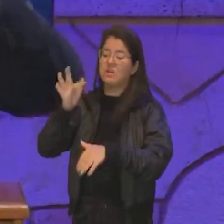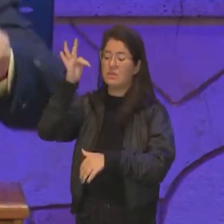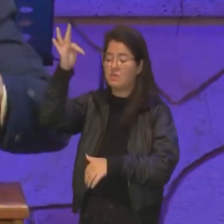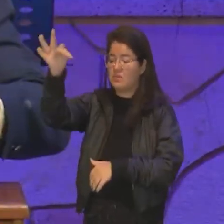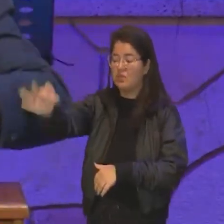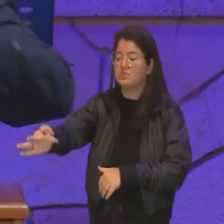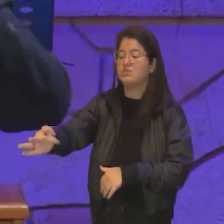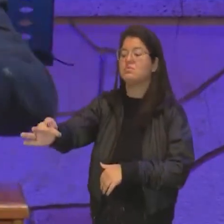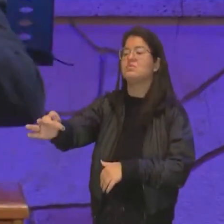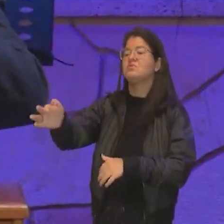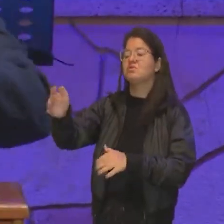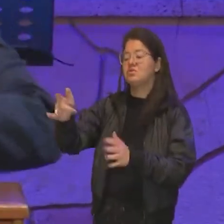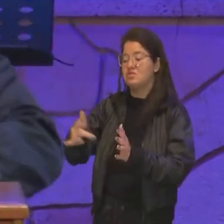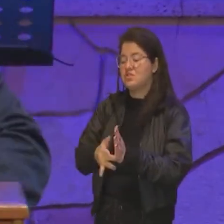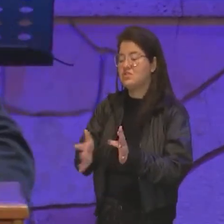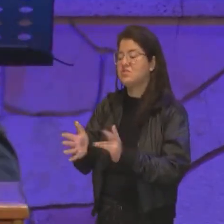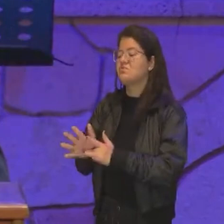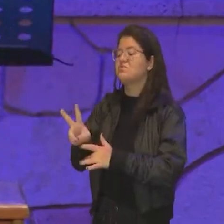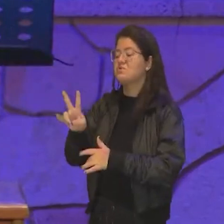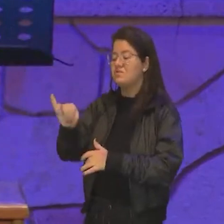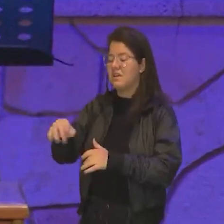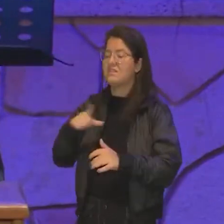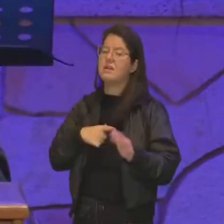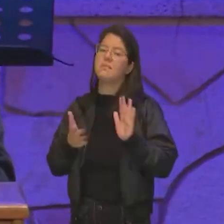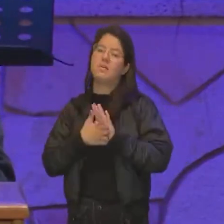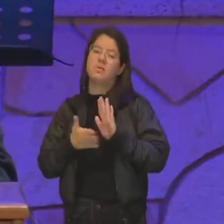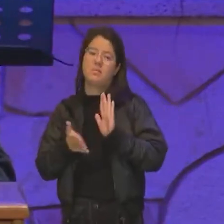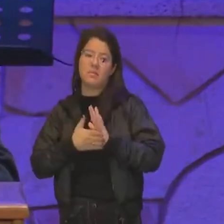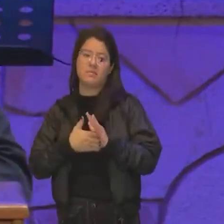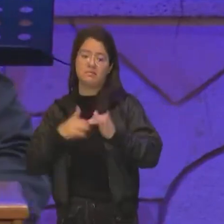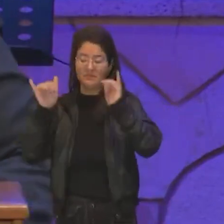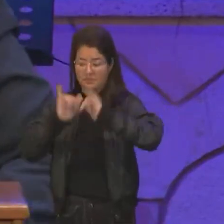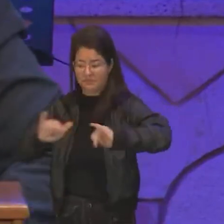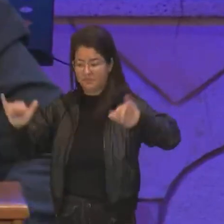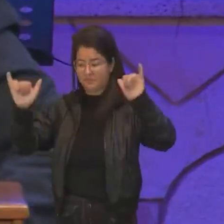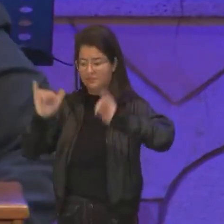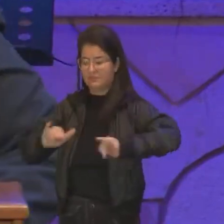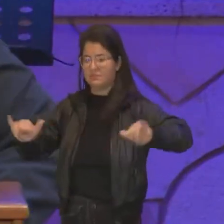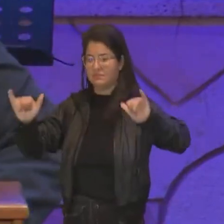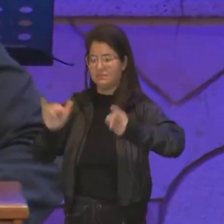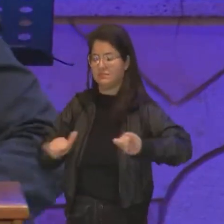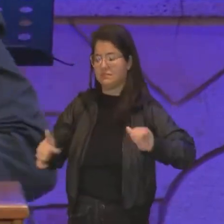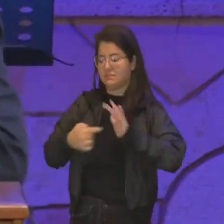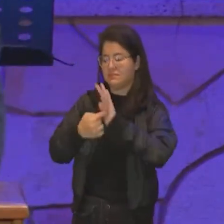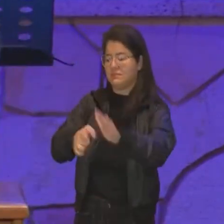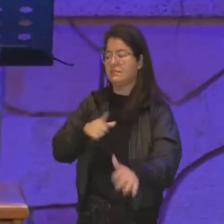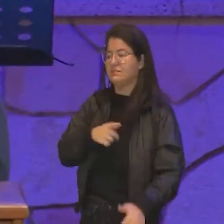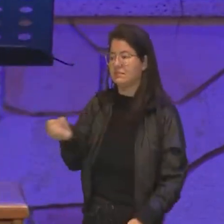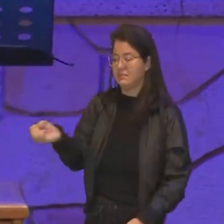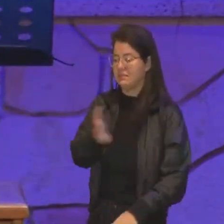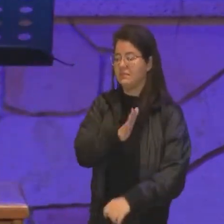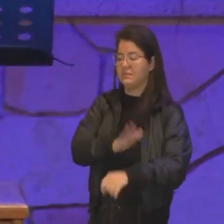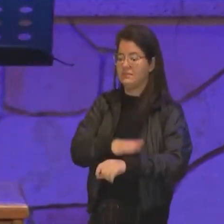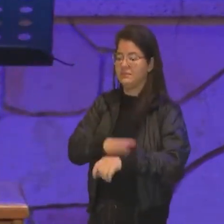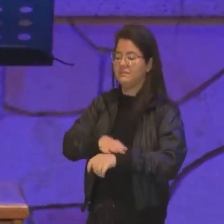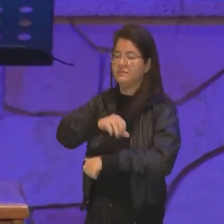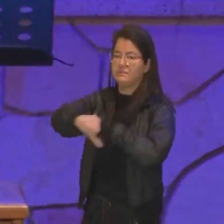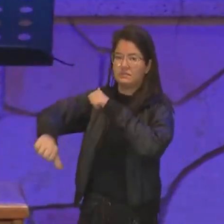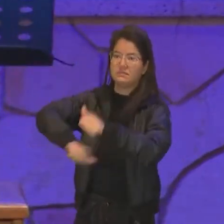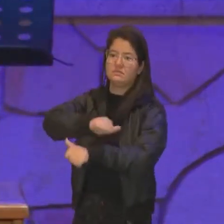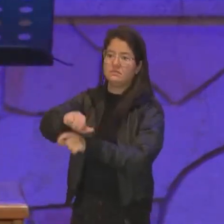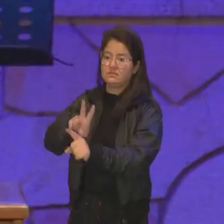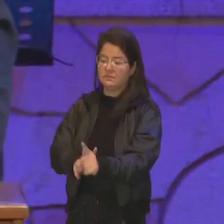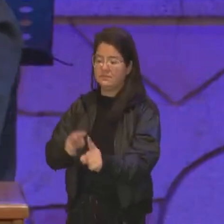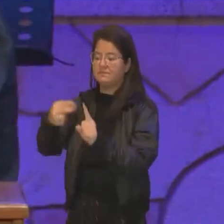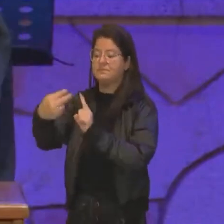eu sei, eu faço a proposta para vocês. E esta mensagem aqui, ela passa por uma nova fase, ela muda a percepção